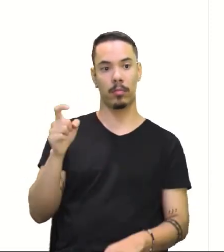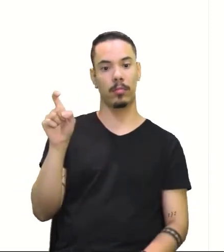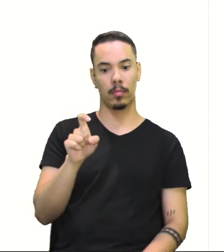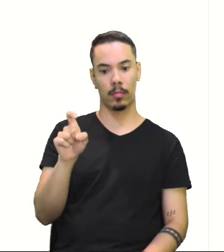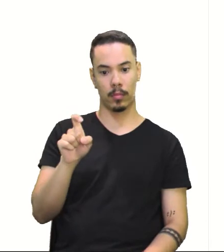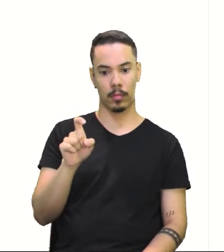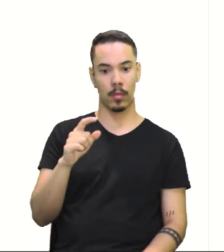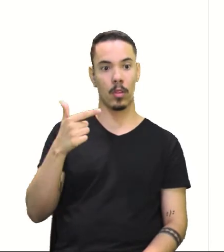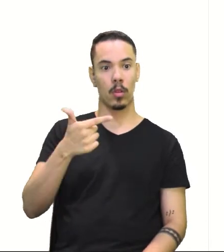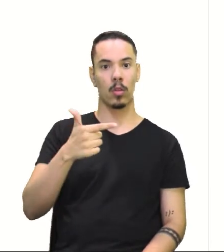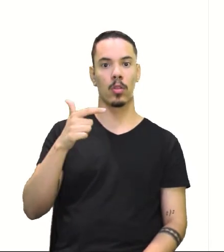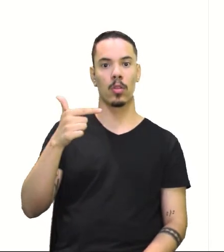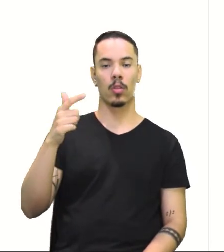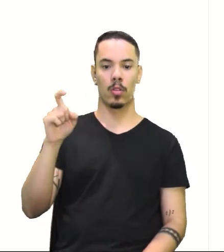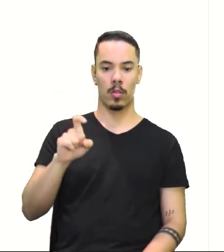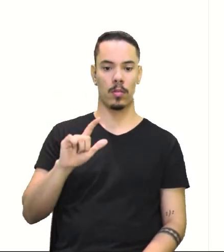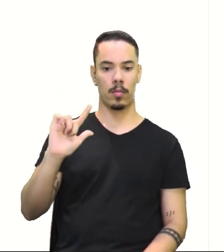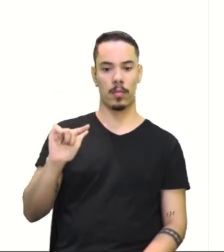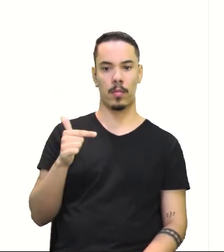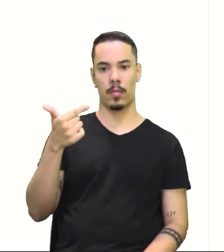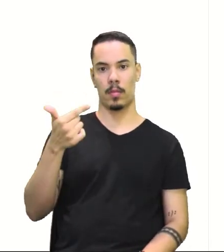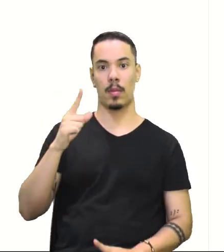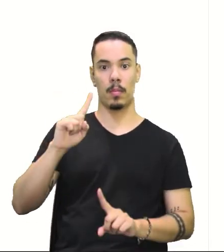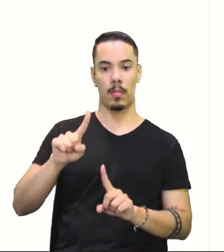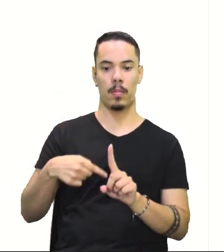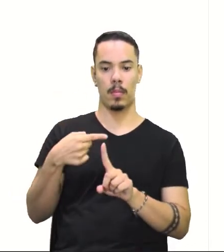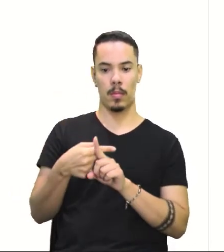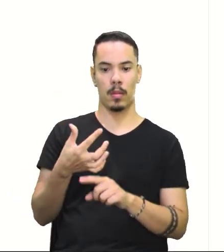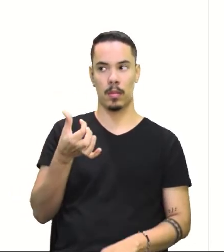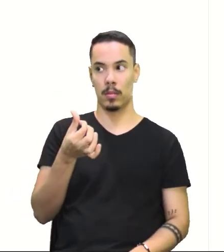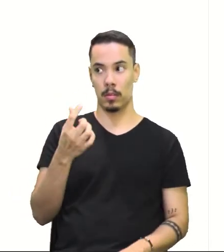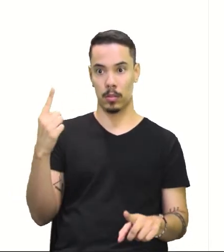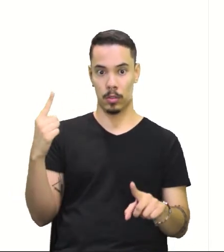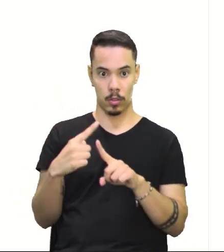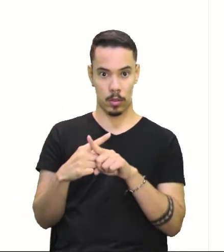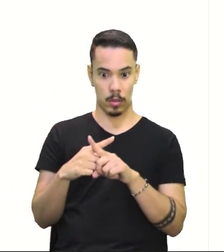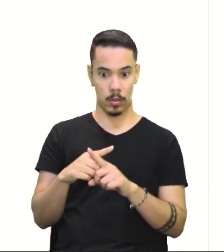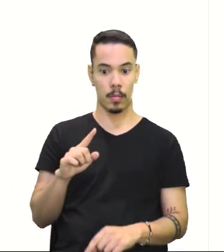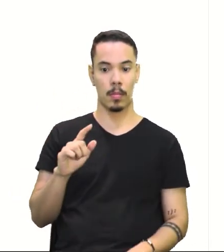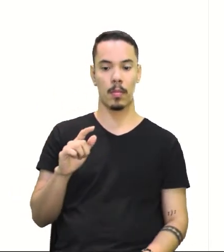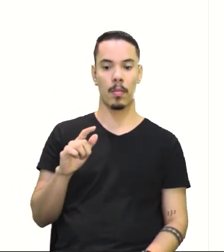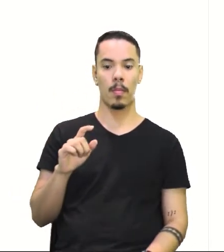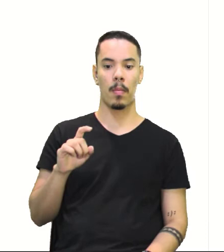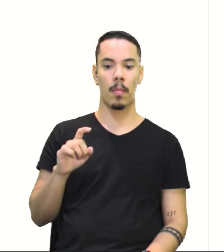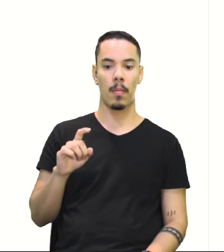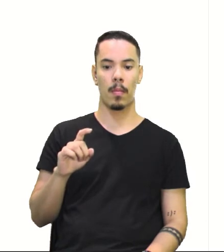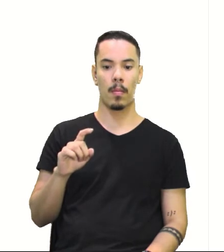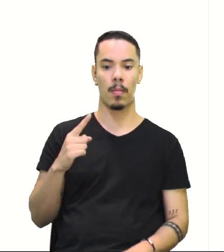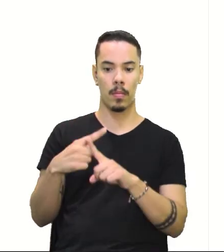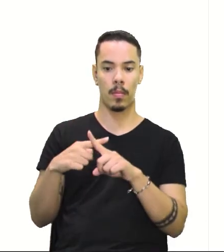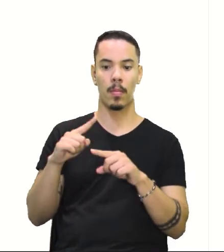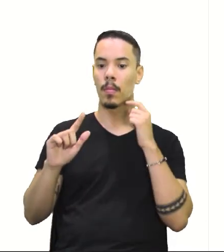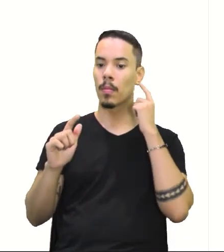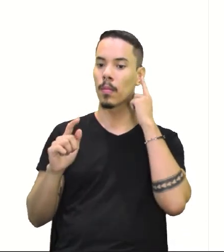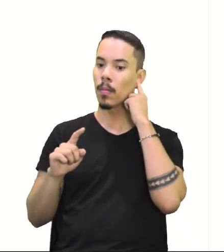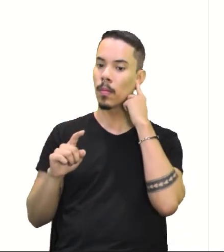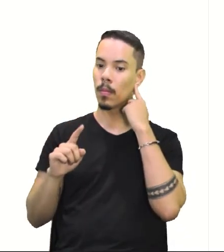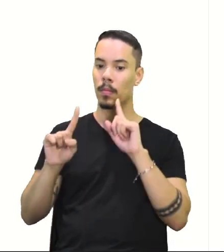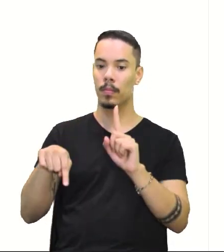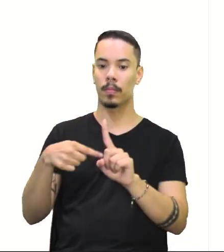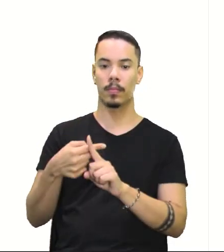ao quadrado mais 6x mais 1. Essa aqui é a